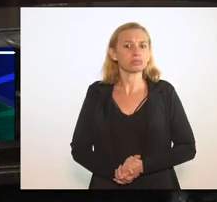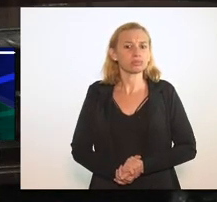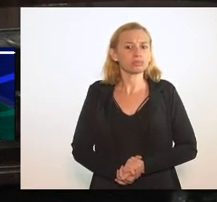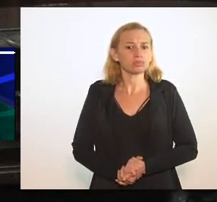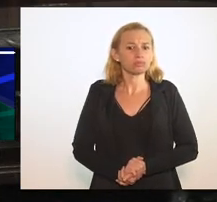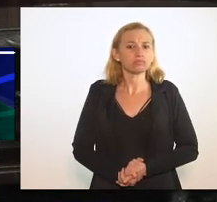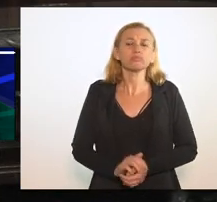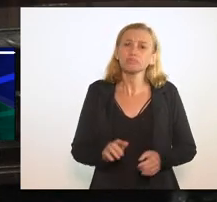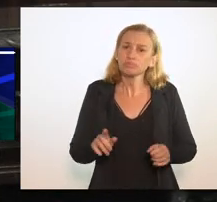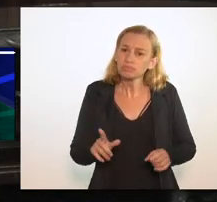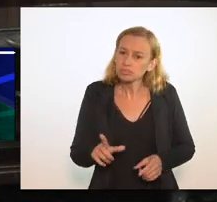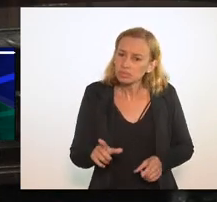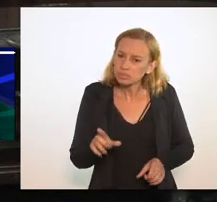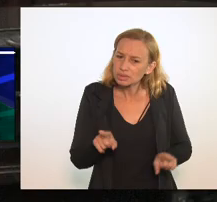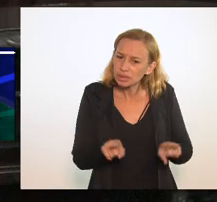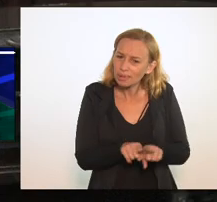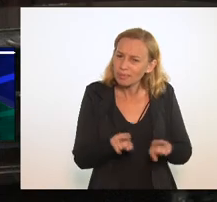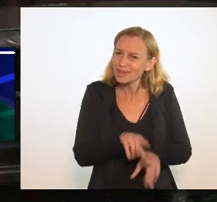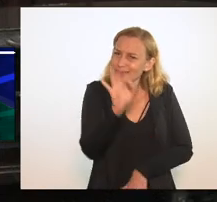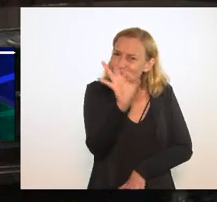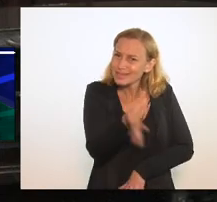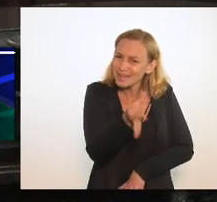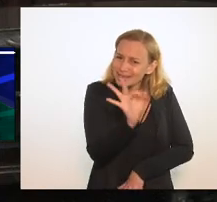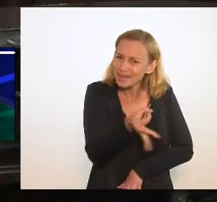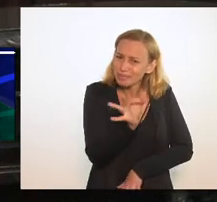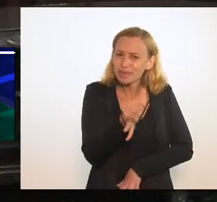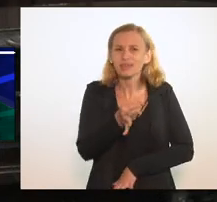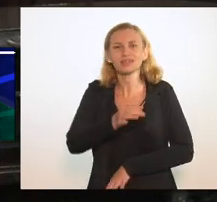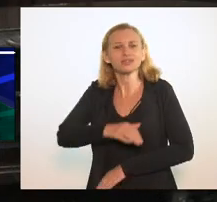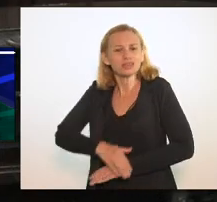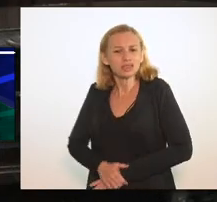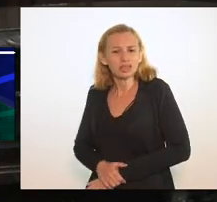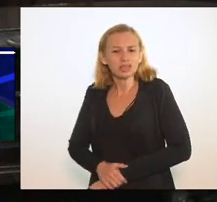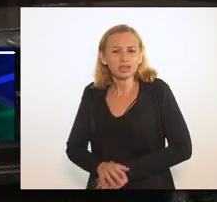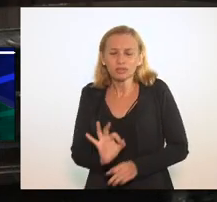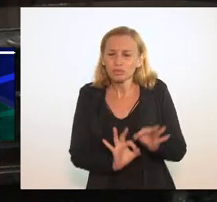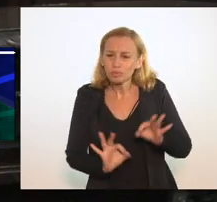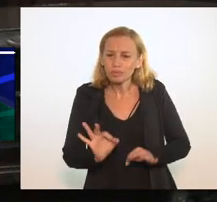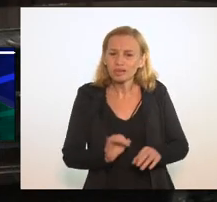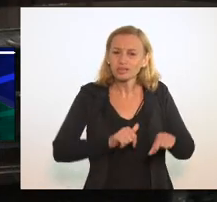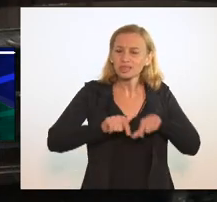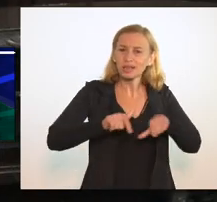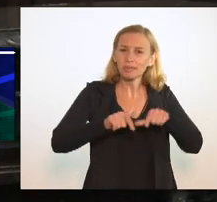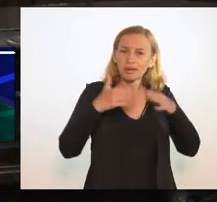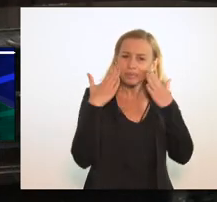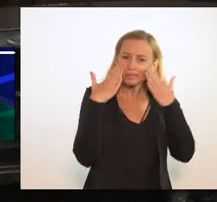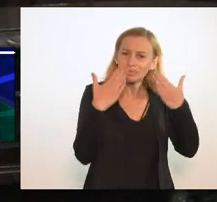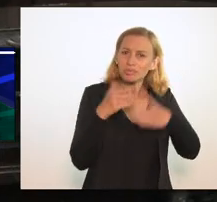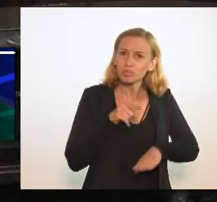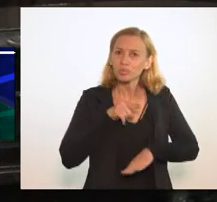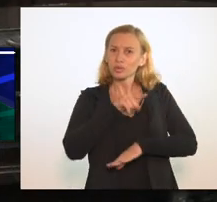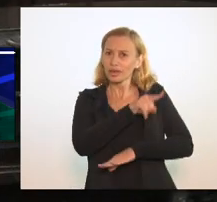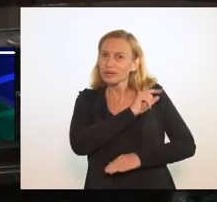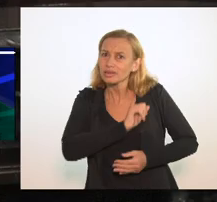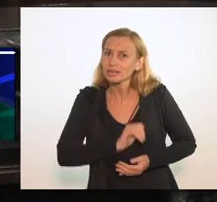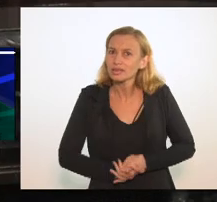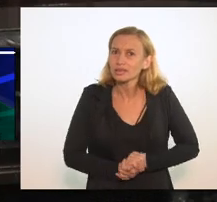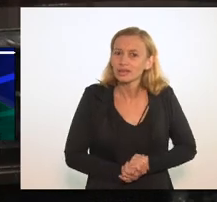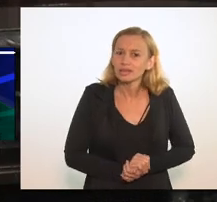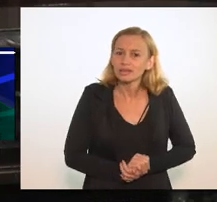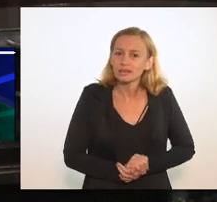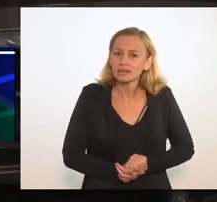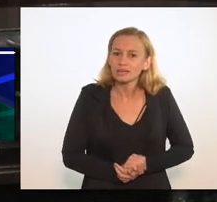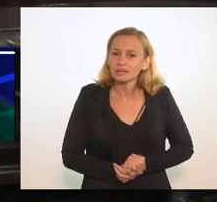que também certamente deve fazer parte do plano de trabalho apresentado por ela,